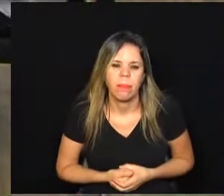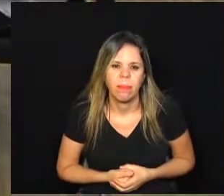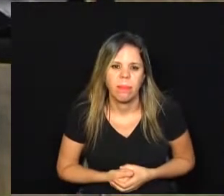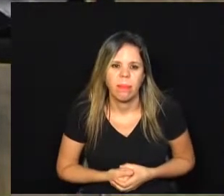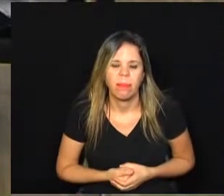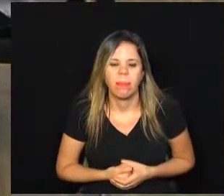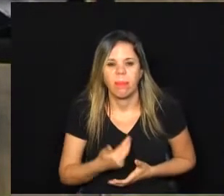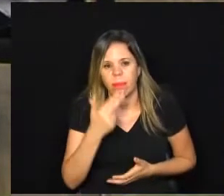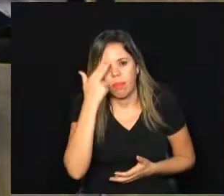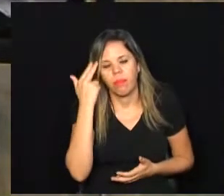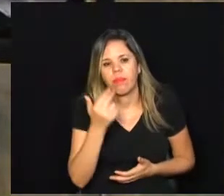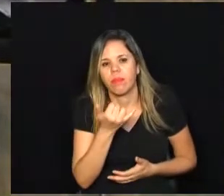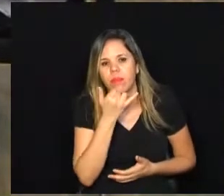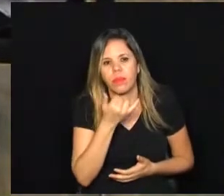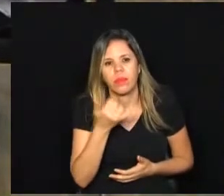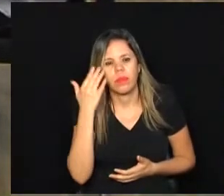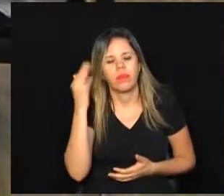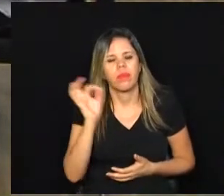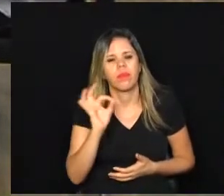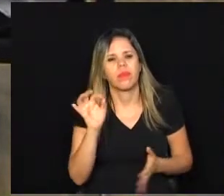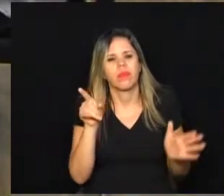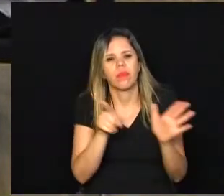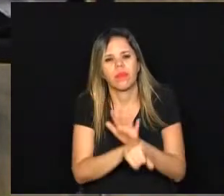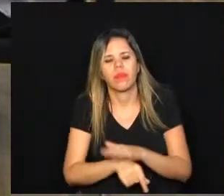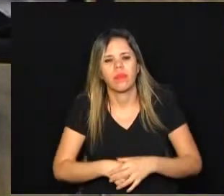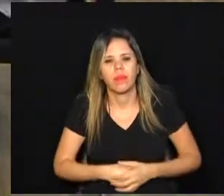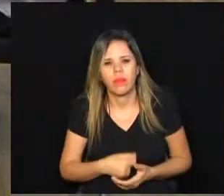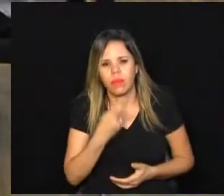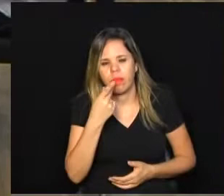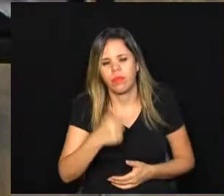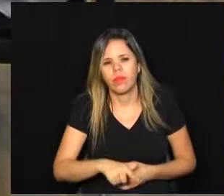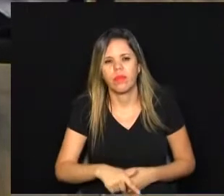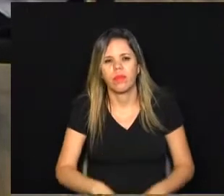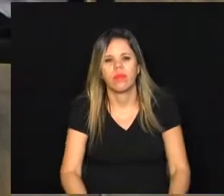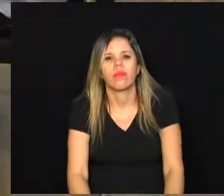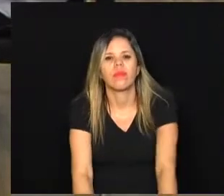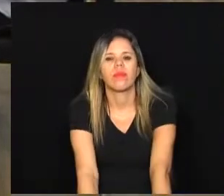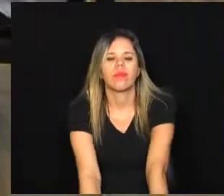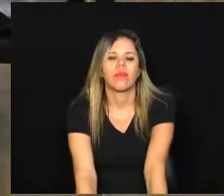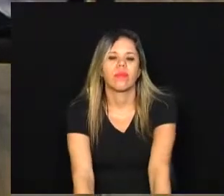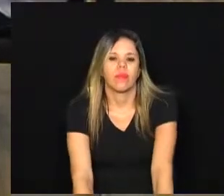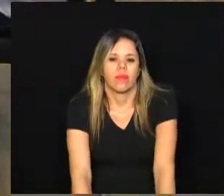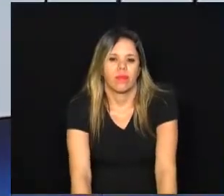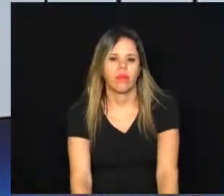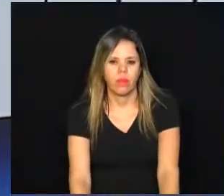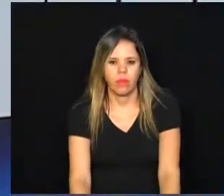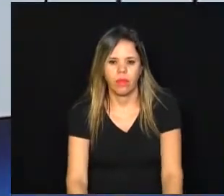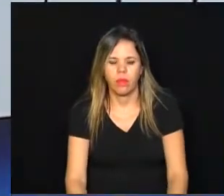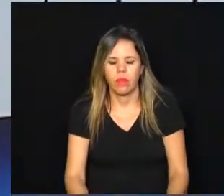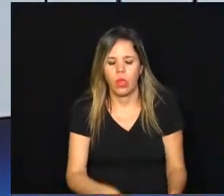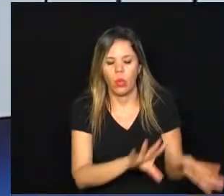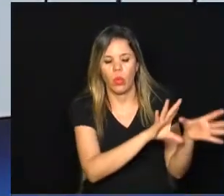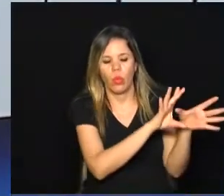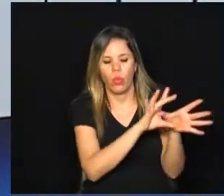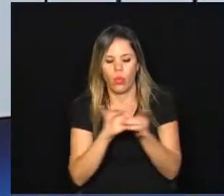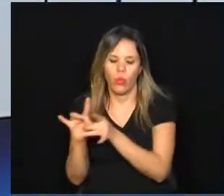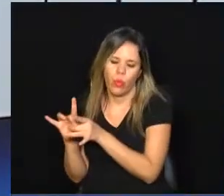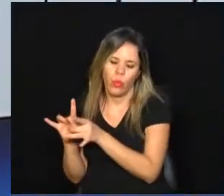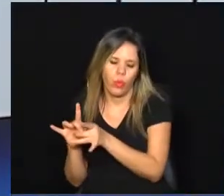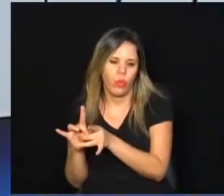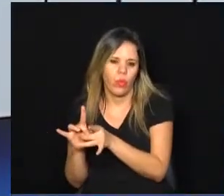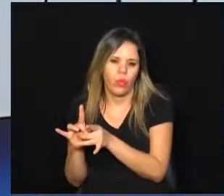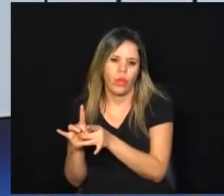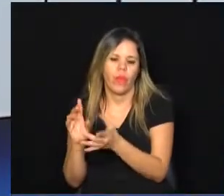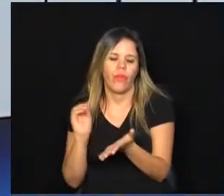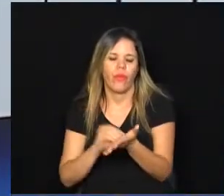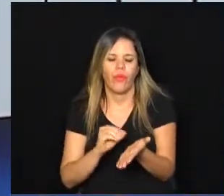Gabriel, desculpa, não entendi direito sua pergunta. Repete para mim. Em um contexto em que a escassez